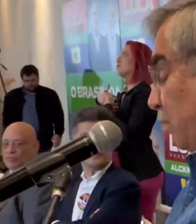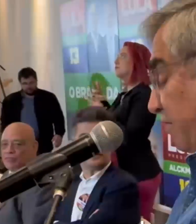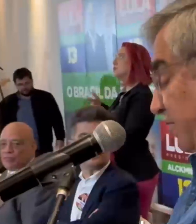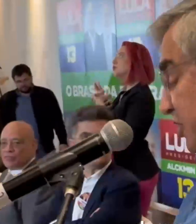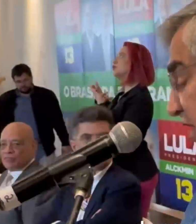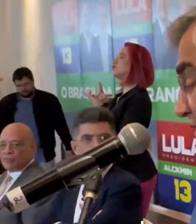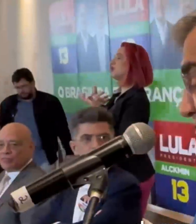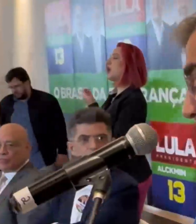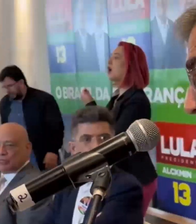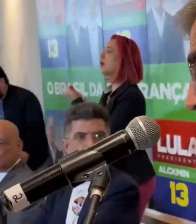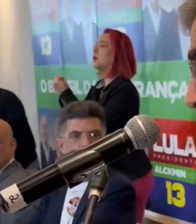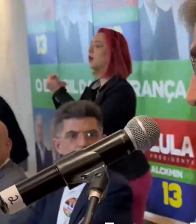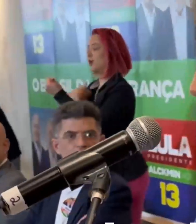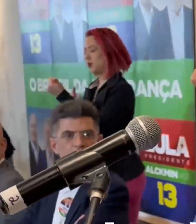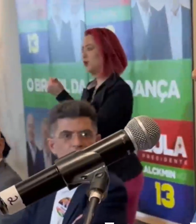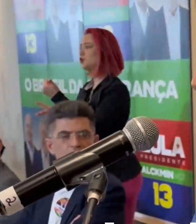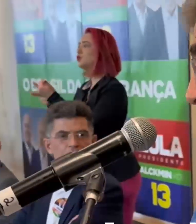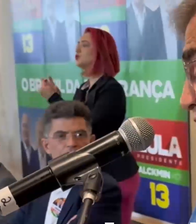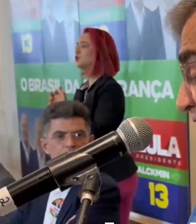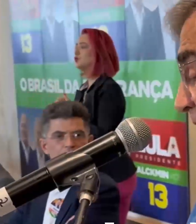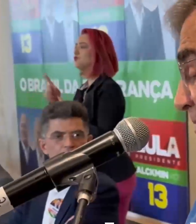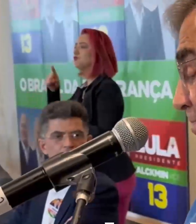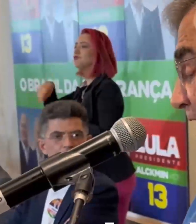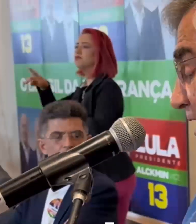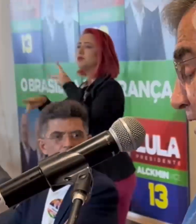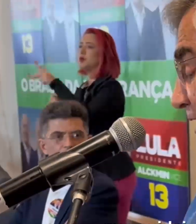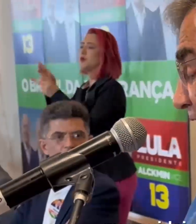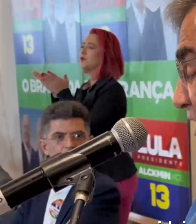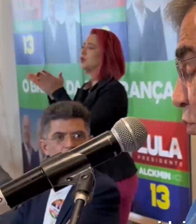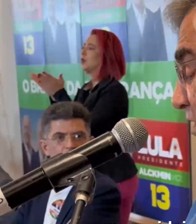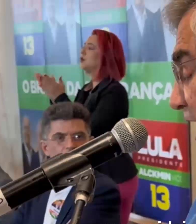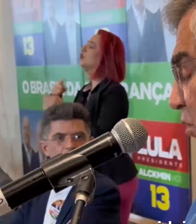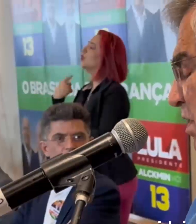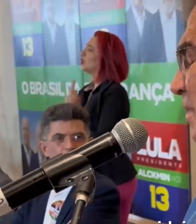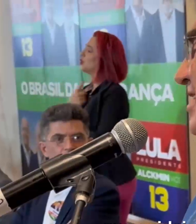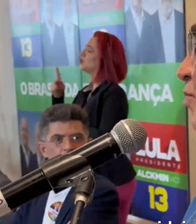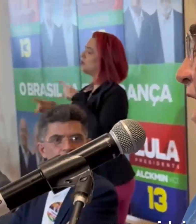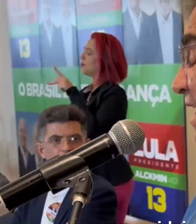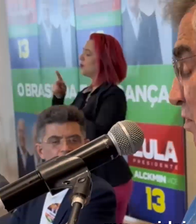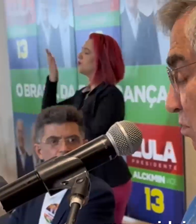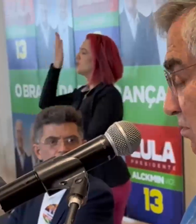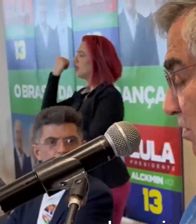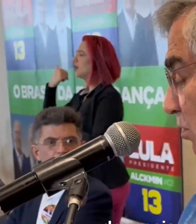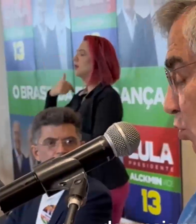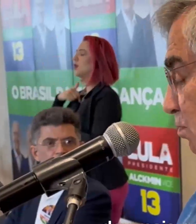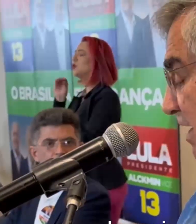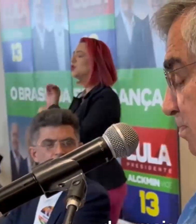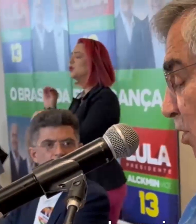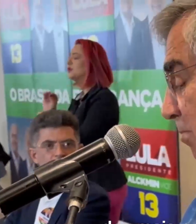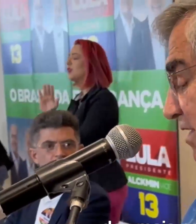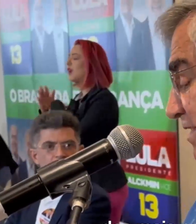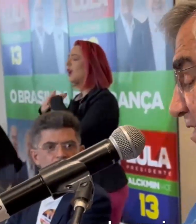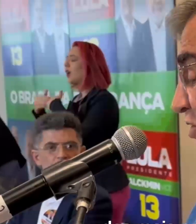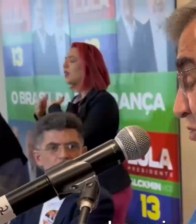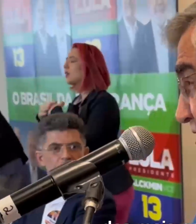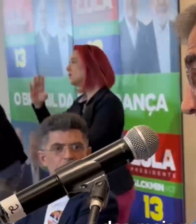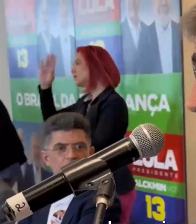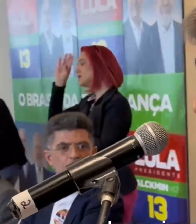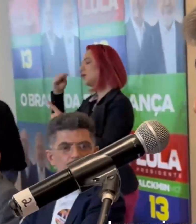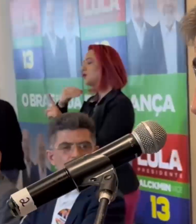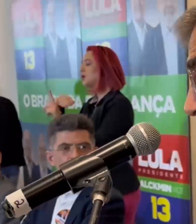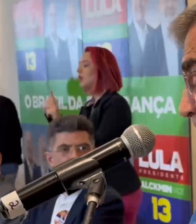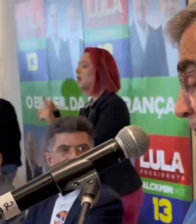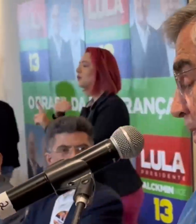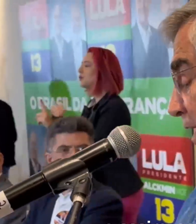do povo evangélico e o nosso povo sabe bem que cuidei com especial carinho dos mais pobres e